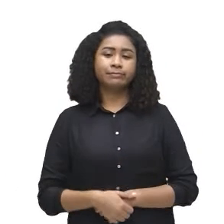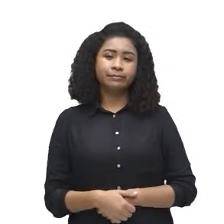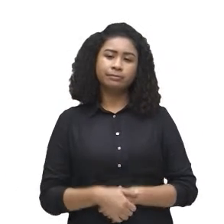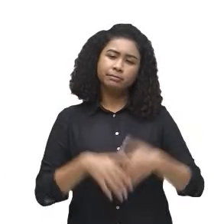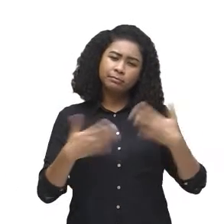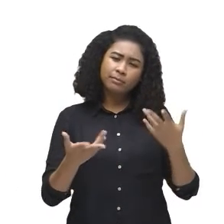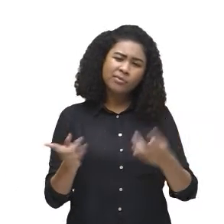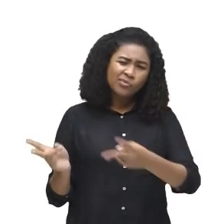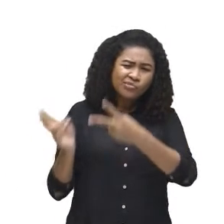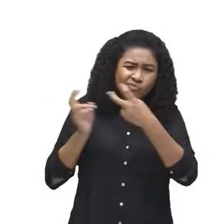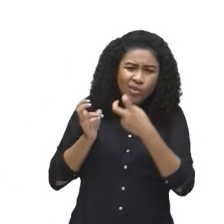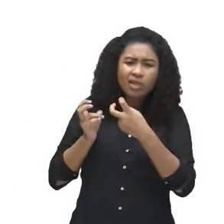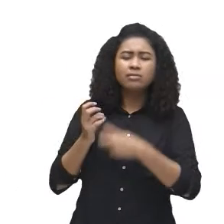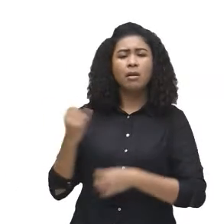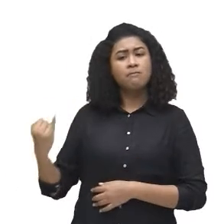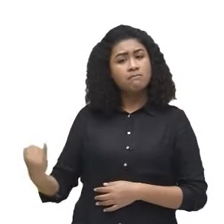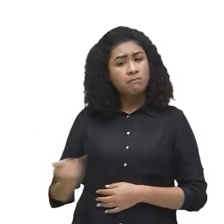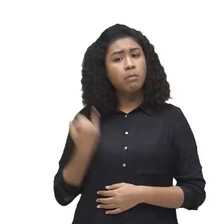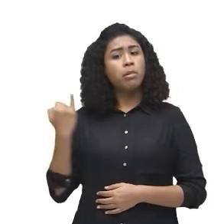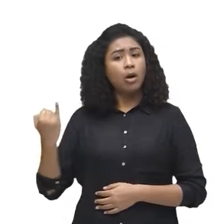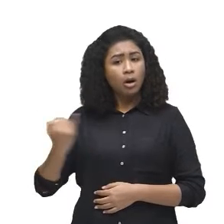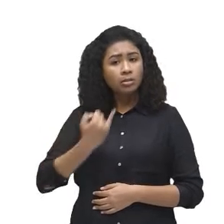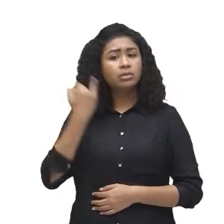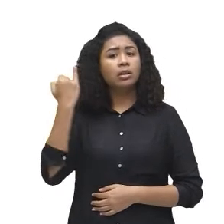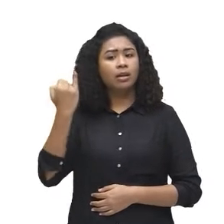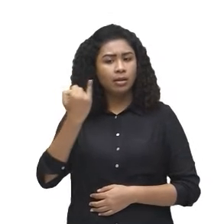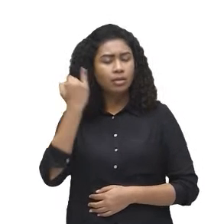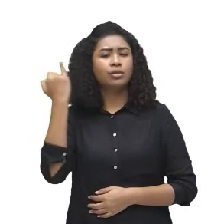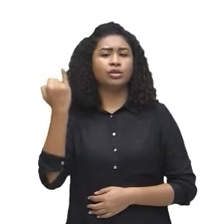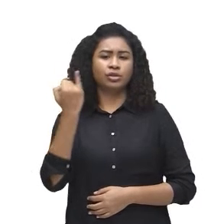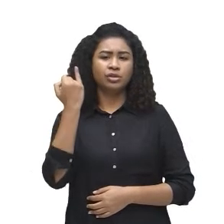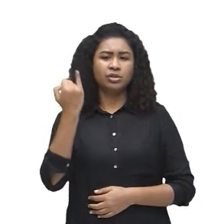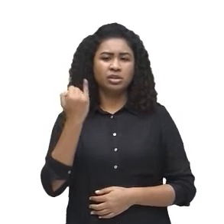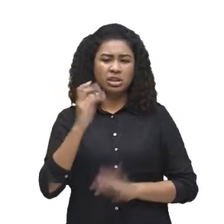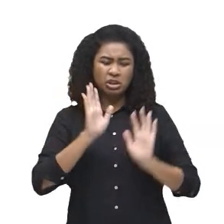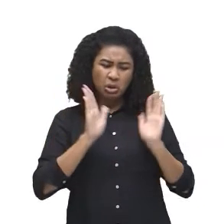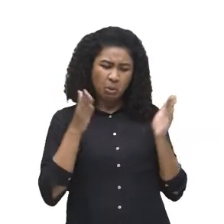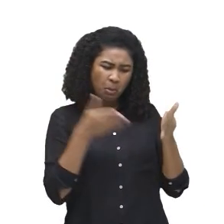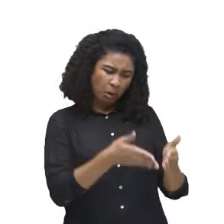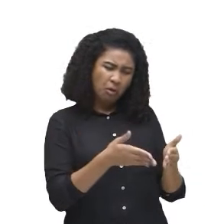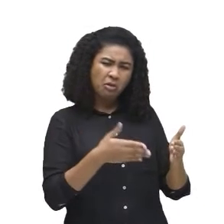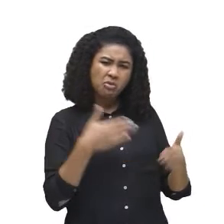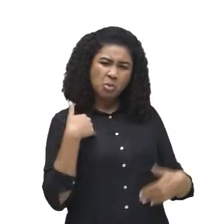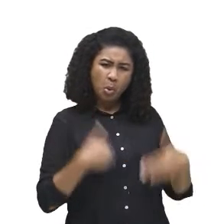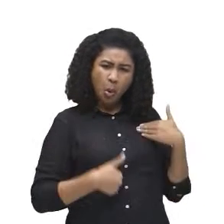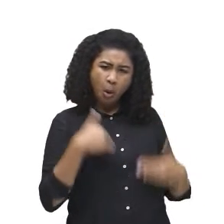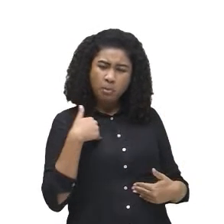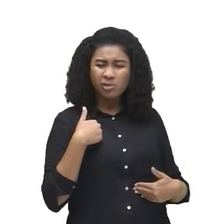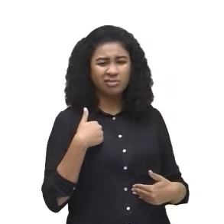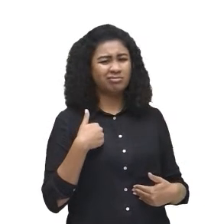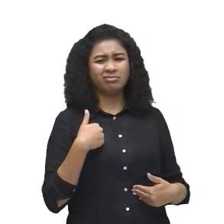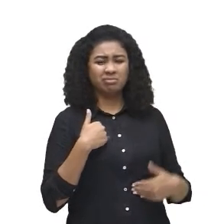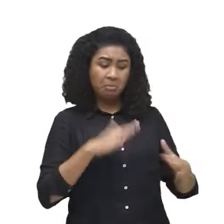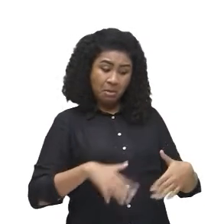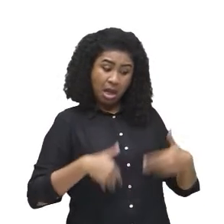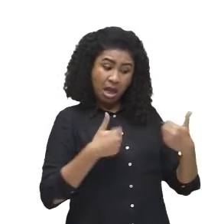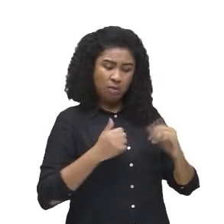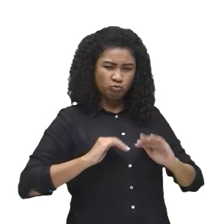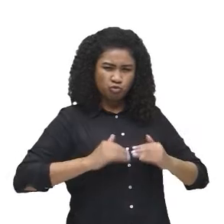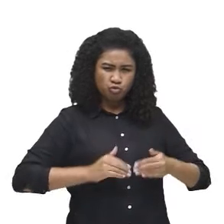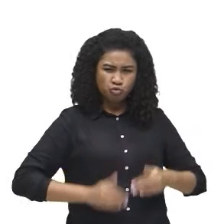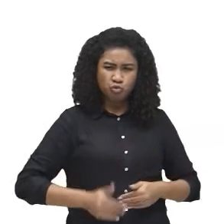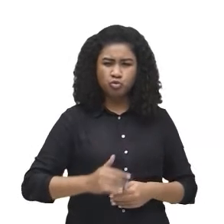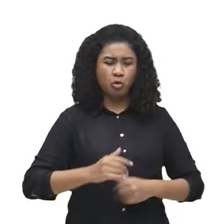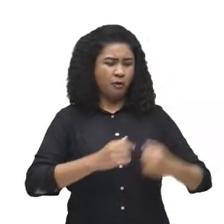da gente aprender as lutas como uma prática corporal não está somente na parte física, de melhorarmos o nosso corpo, ficarmos